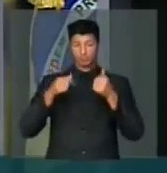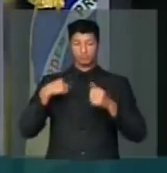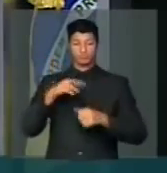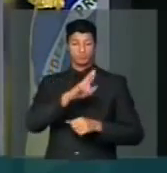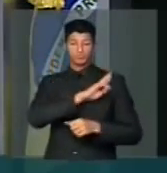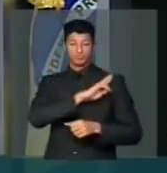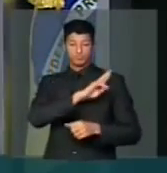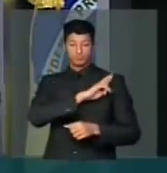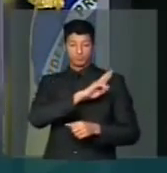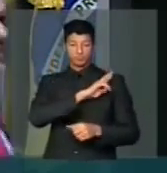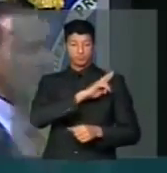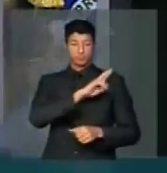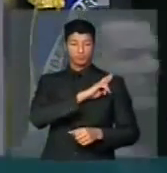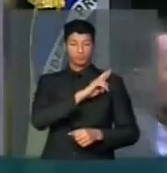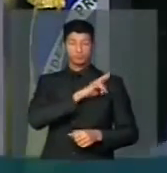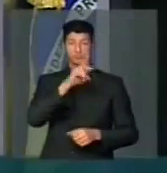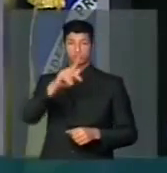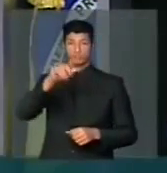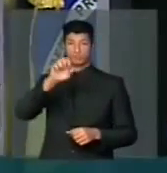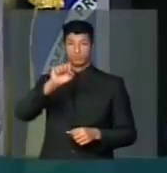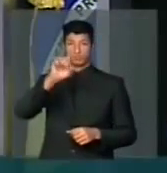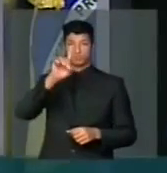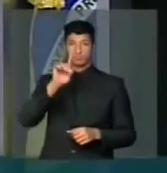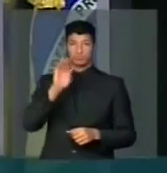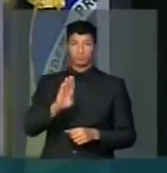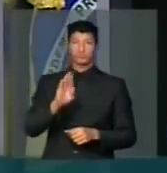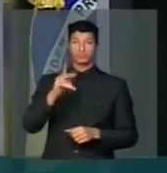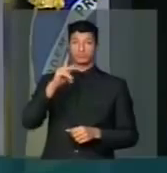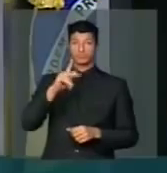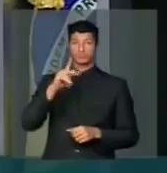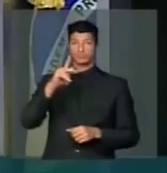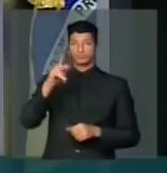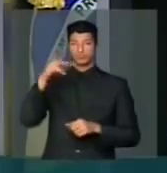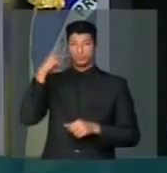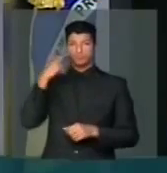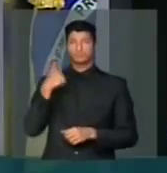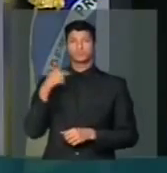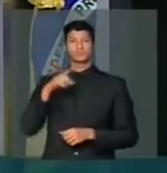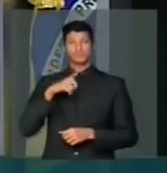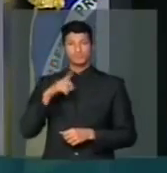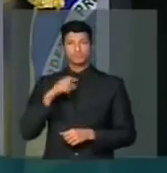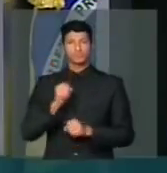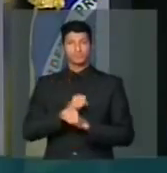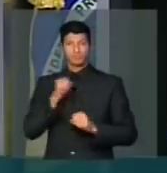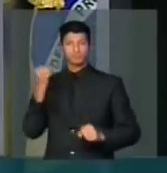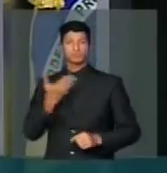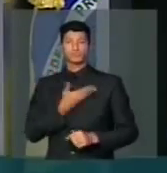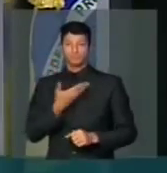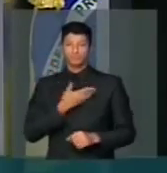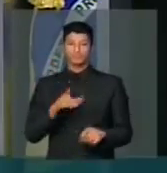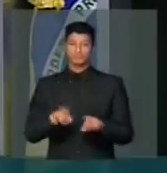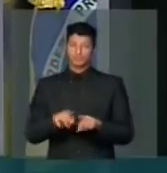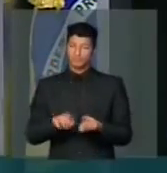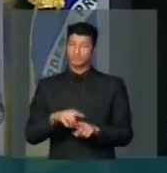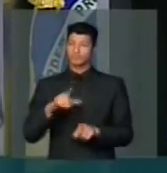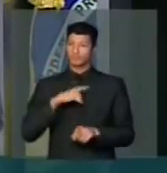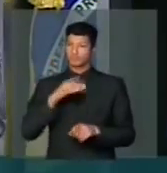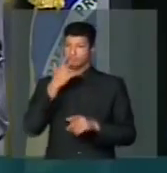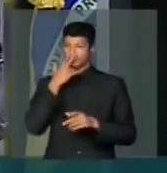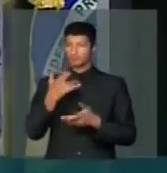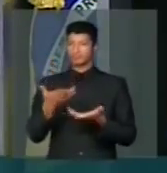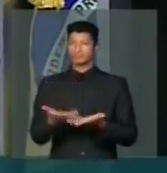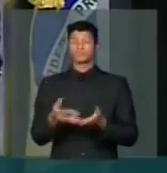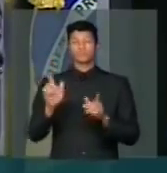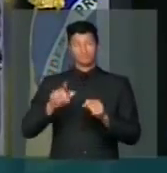a responsabilidade do PSDB, partido do qual eu tenho grandes amigos e pelo qual eu tenho grande